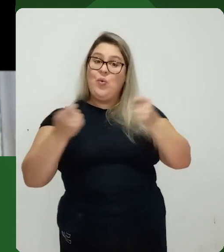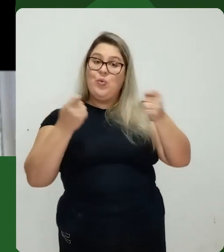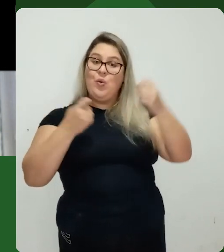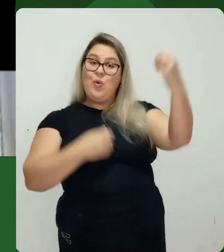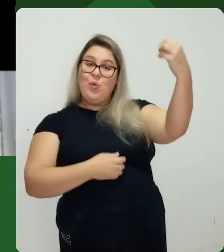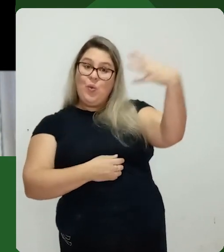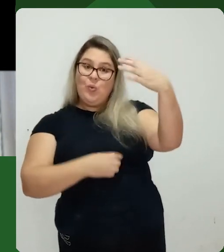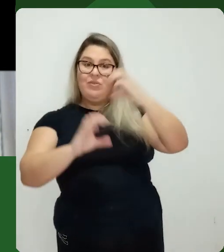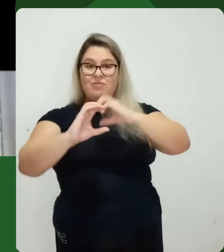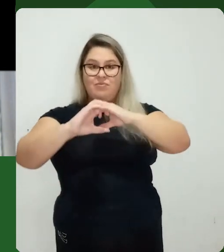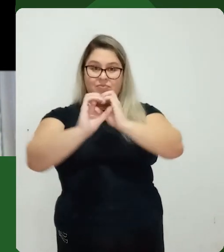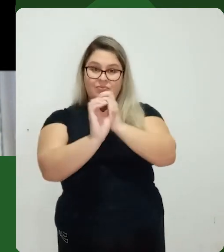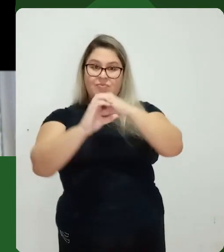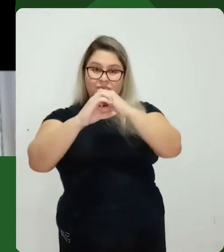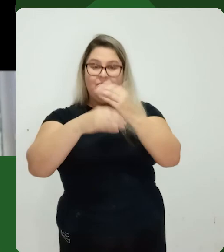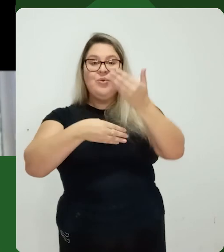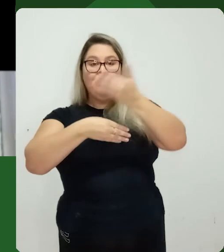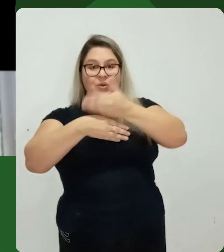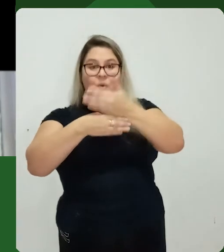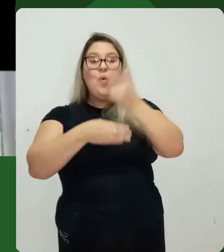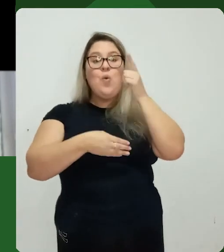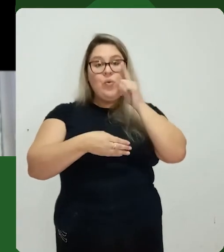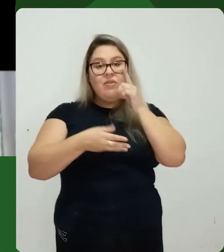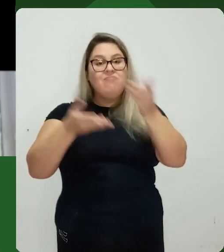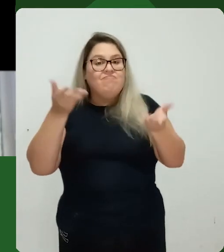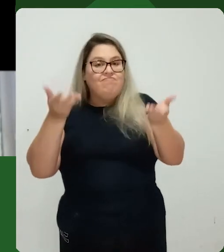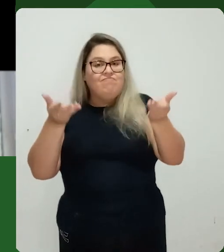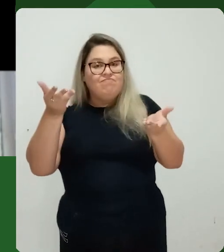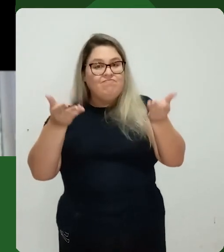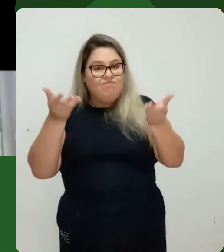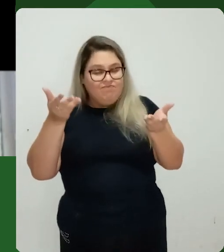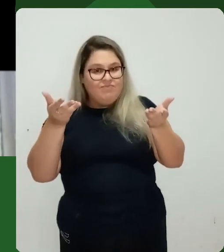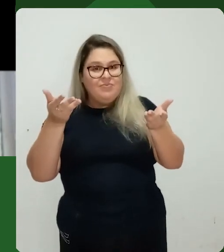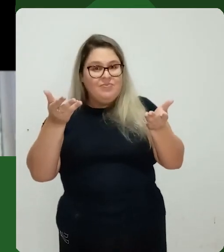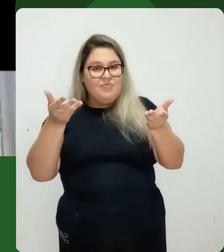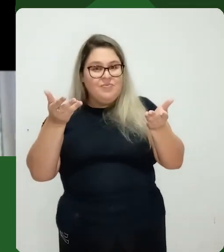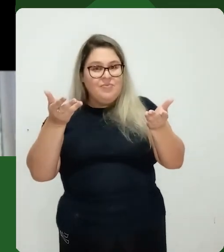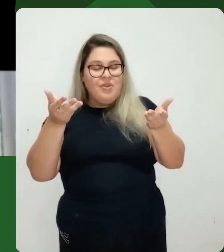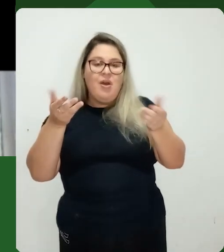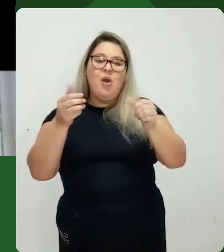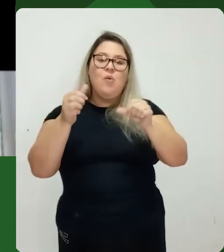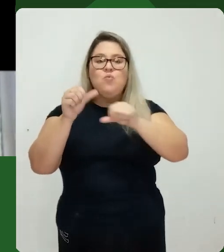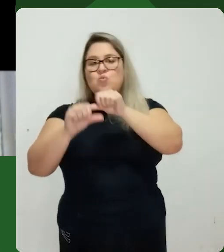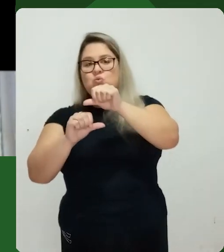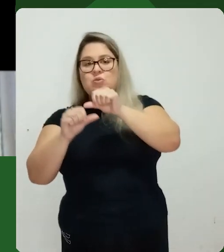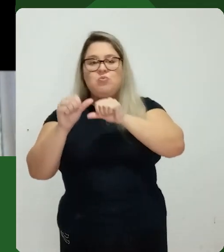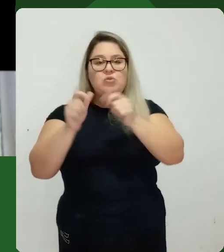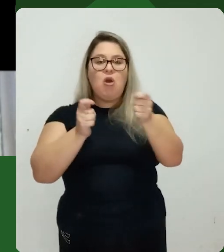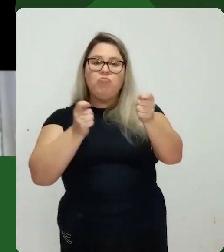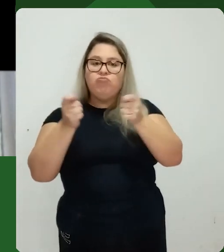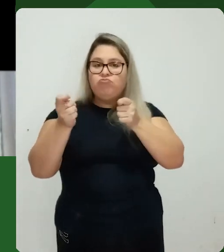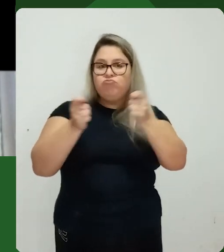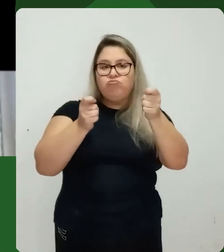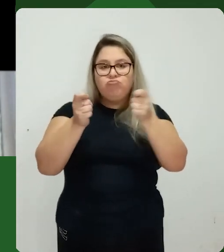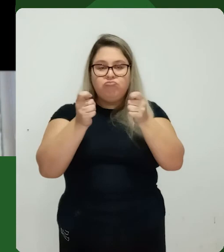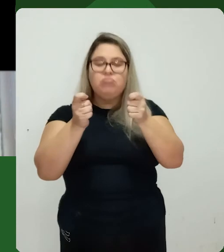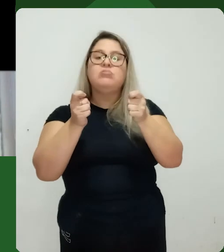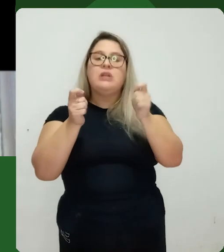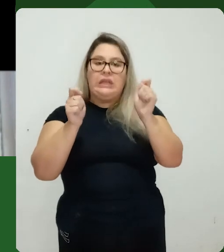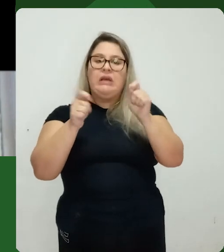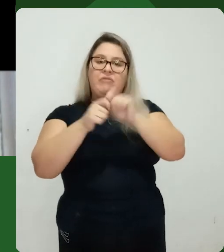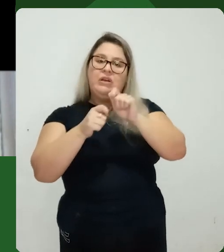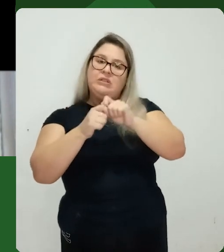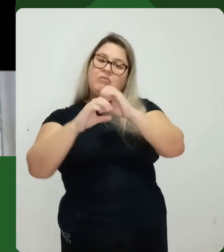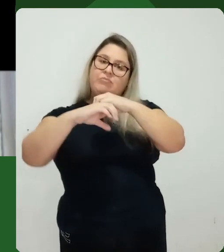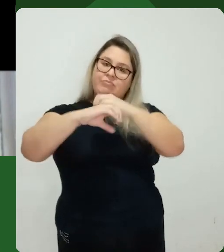sendo alterada e eu só tenho foco aqui na frente no Yoshi. Controla a exposição de luz através do diafragma, do obturador. Você